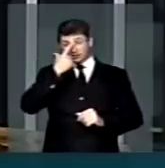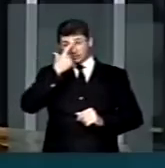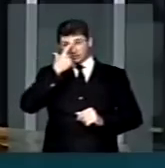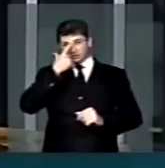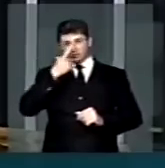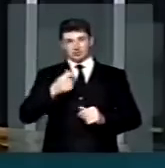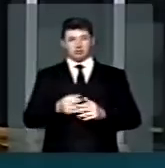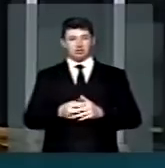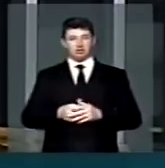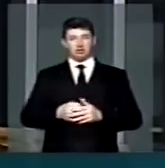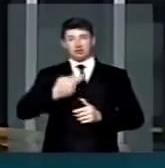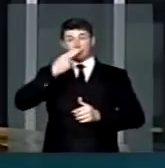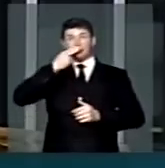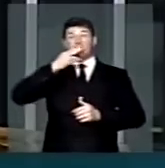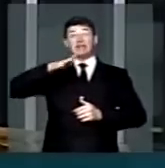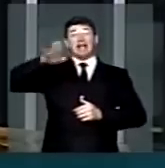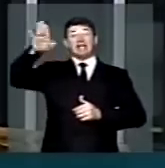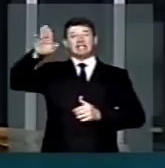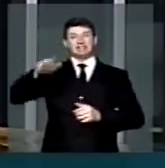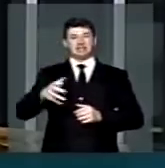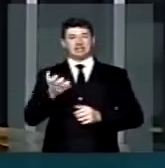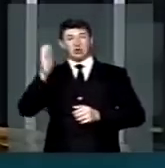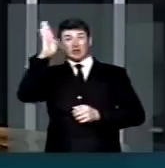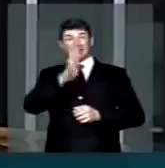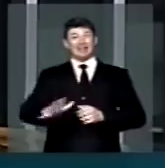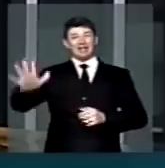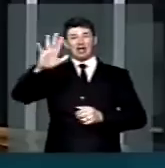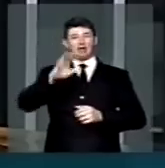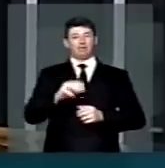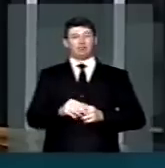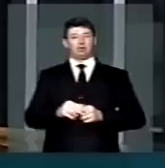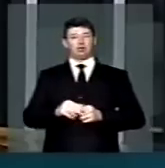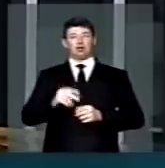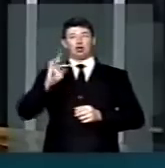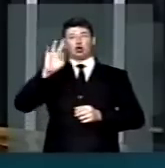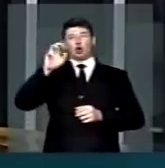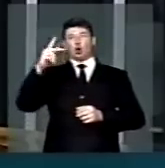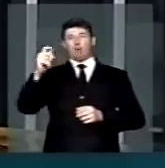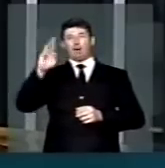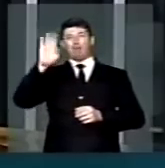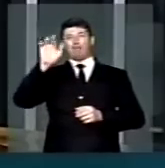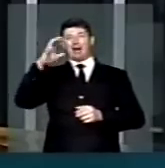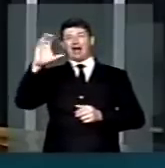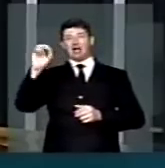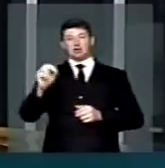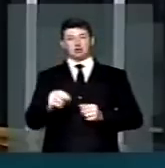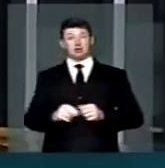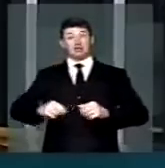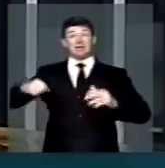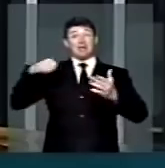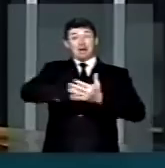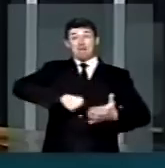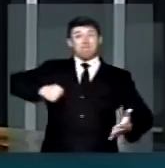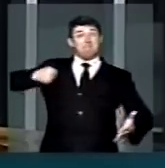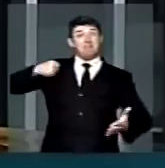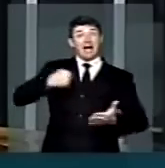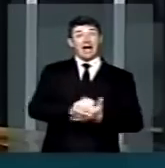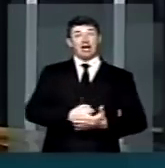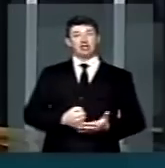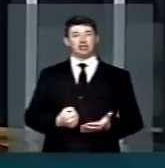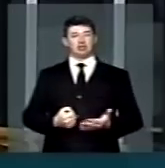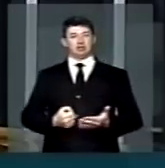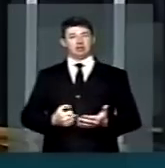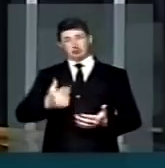fascistoides, nacionalizar o uso da tal tropa do braço, que faz o espancamento